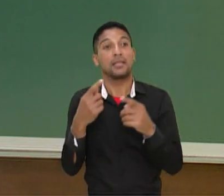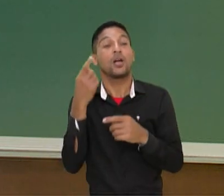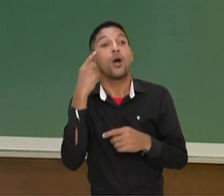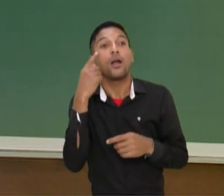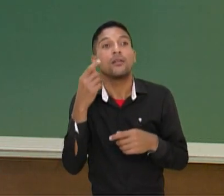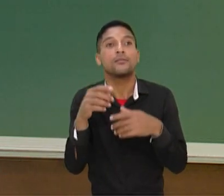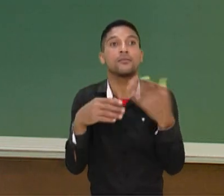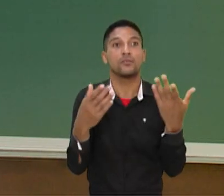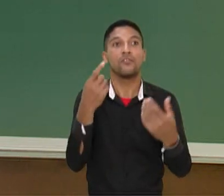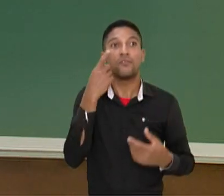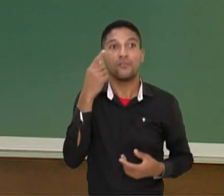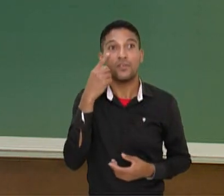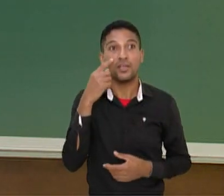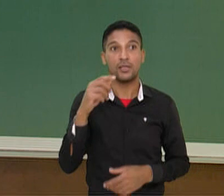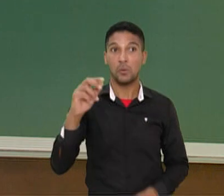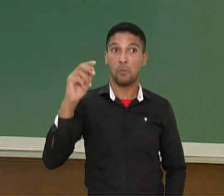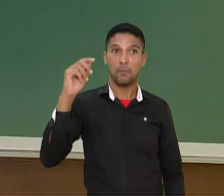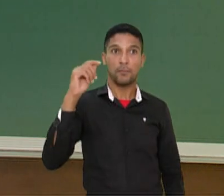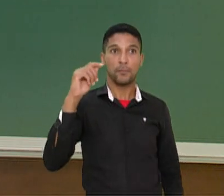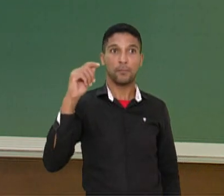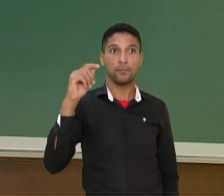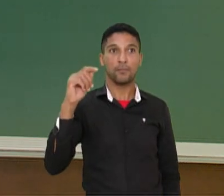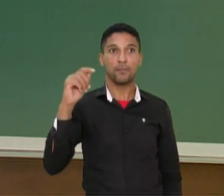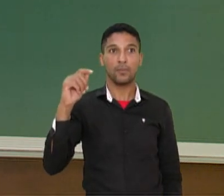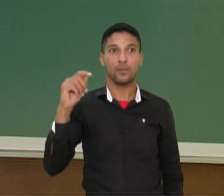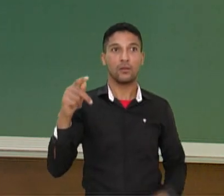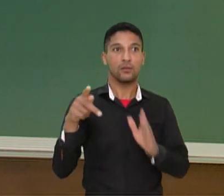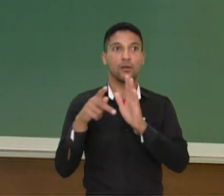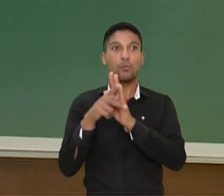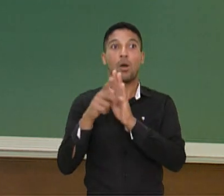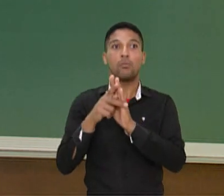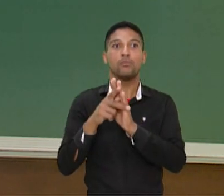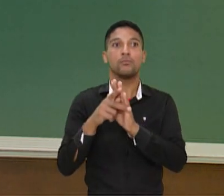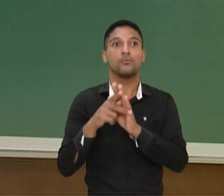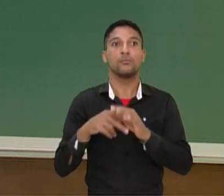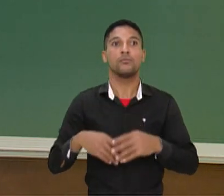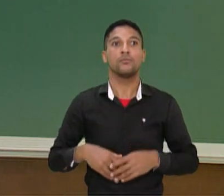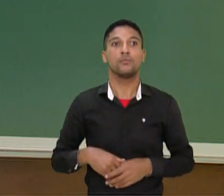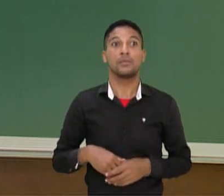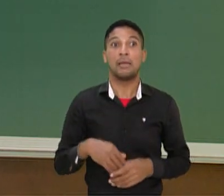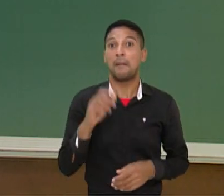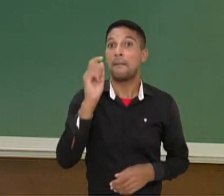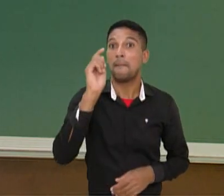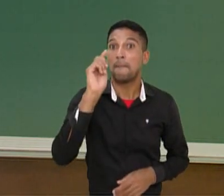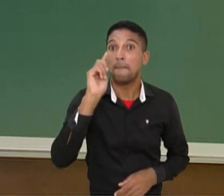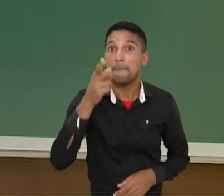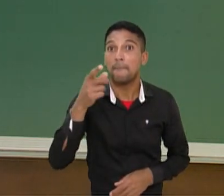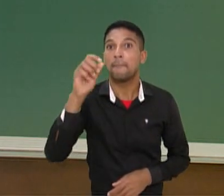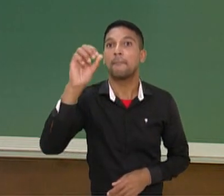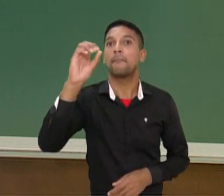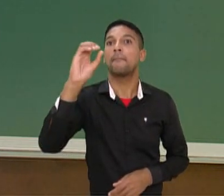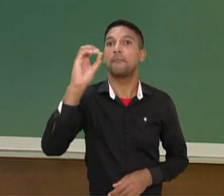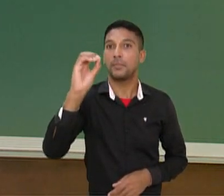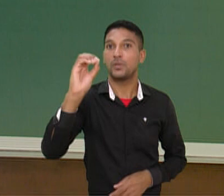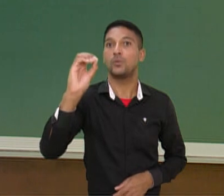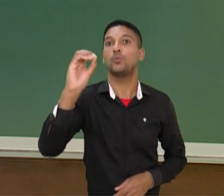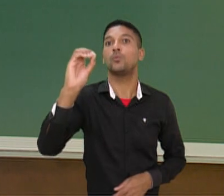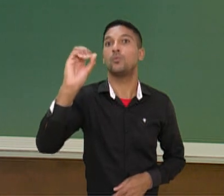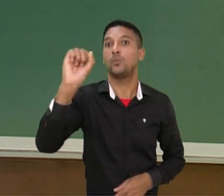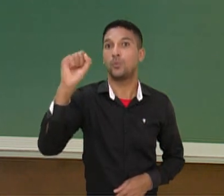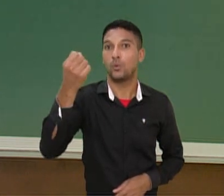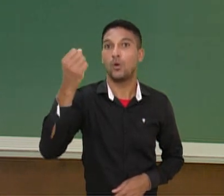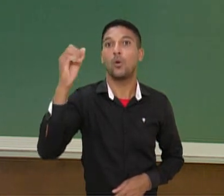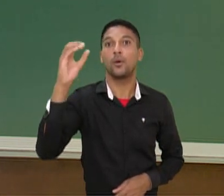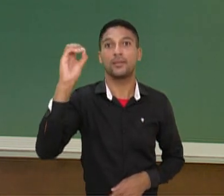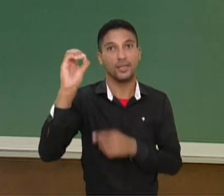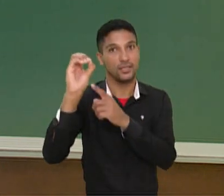para todos. Faz a conta para n igual a 6. Vê se dá 1.080. Faz a conta para